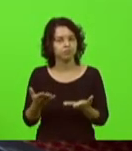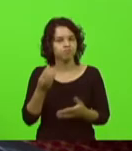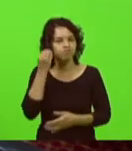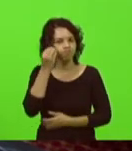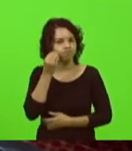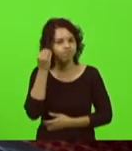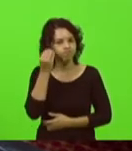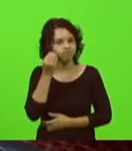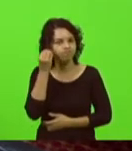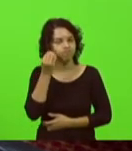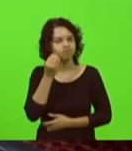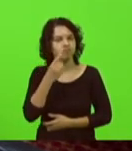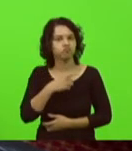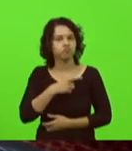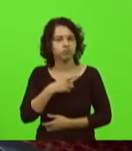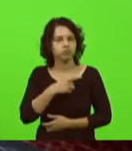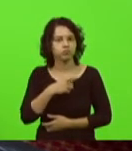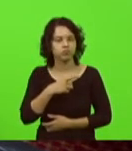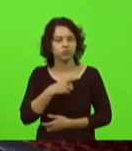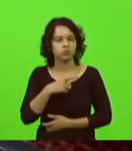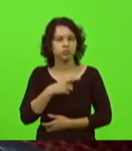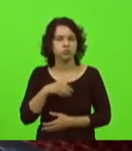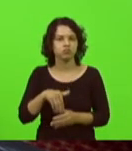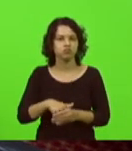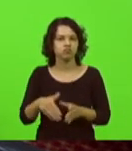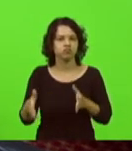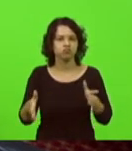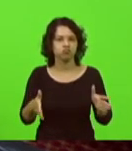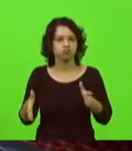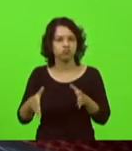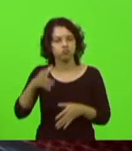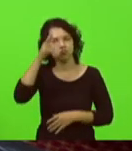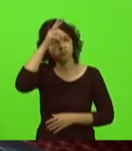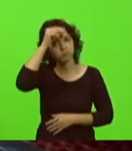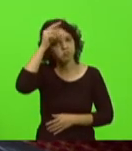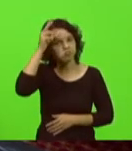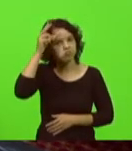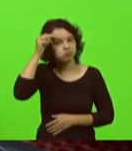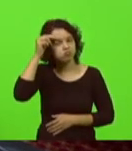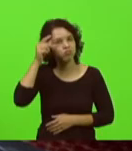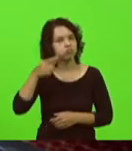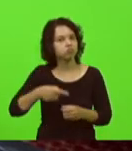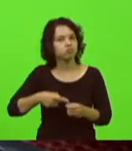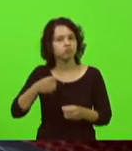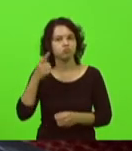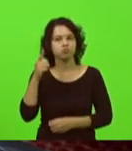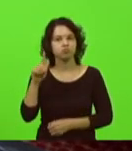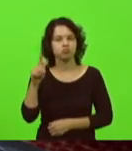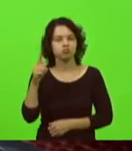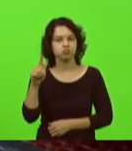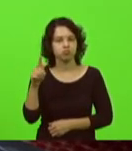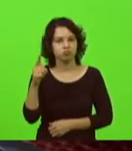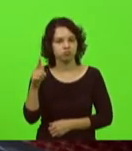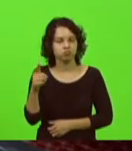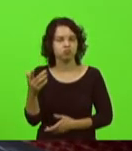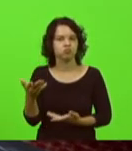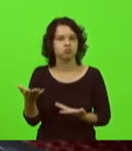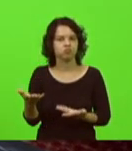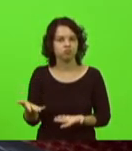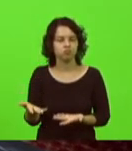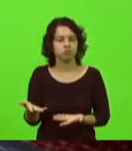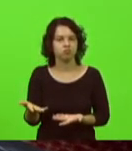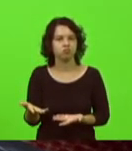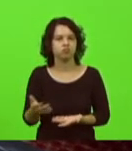tem de mandatos de prefeito em Gaspar, vai contribuir muito para os debates aqui nesta casa